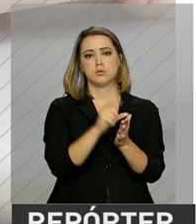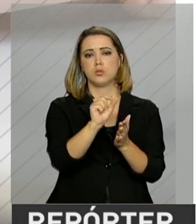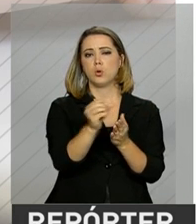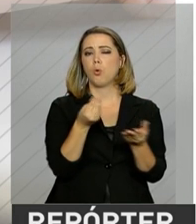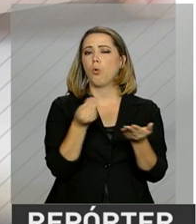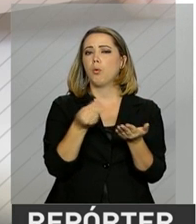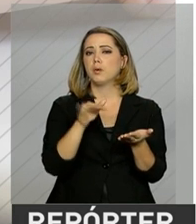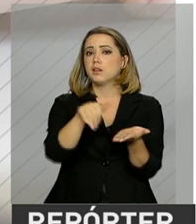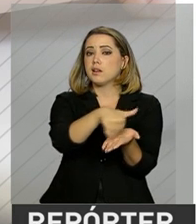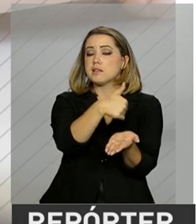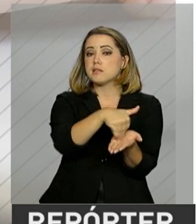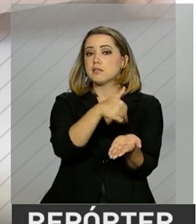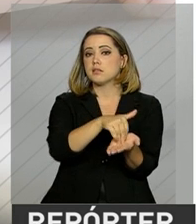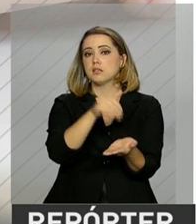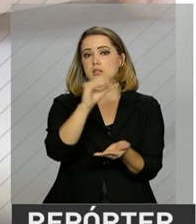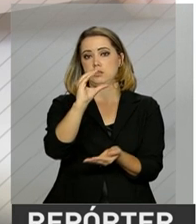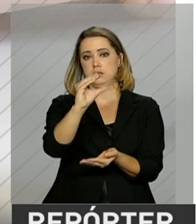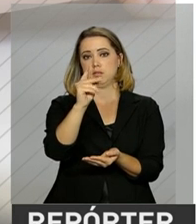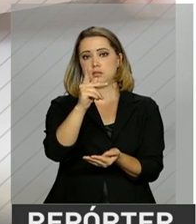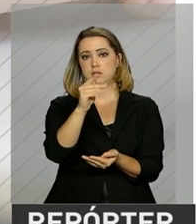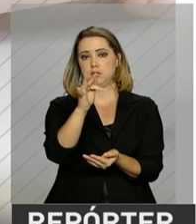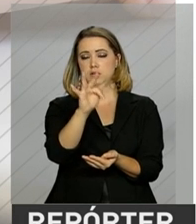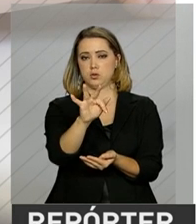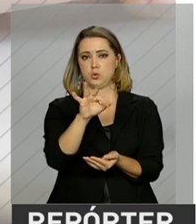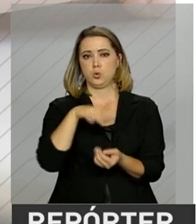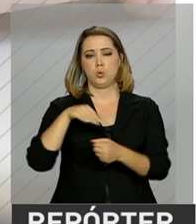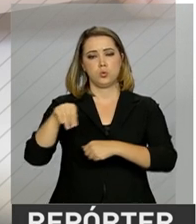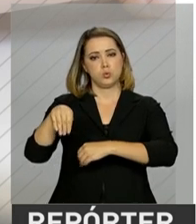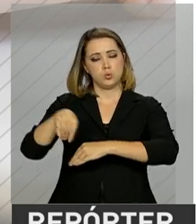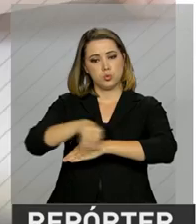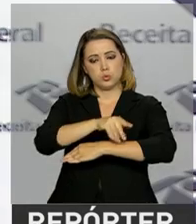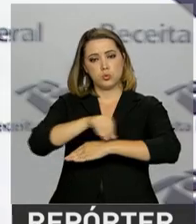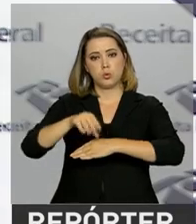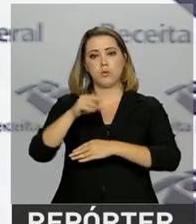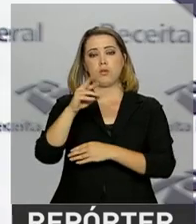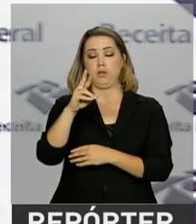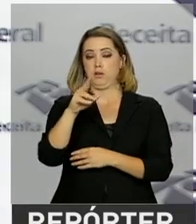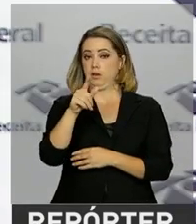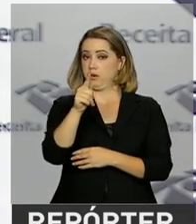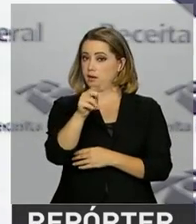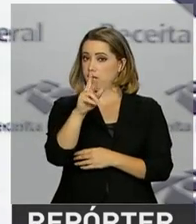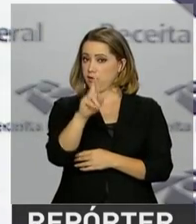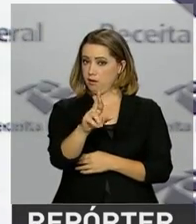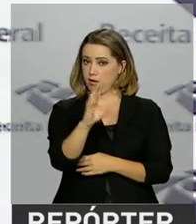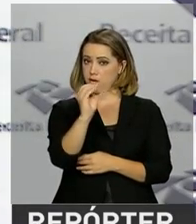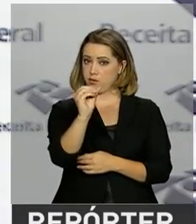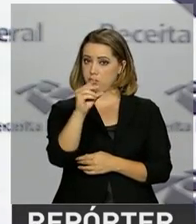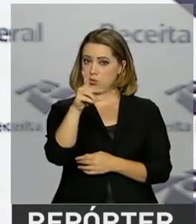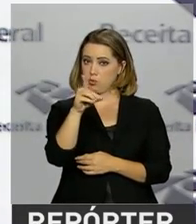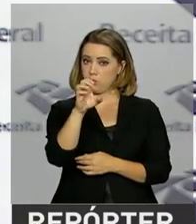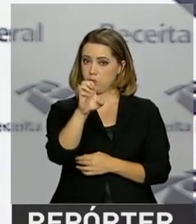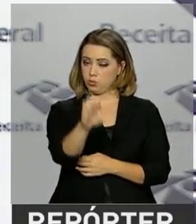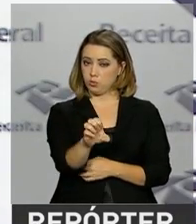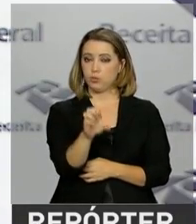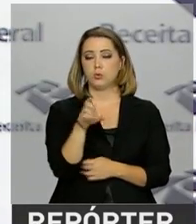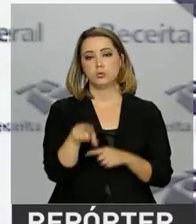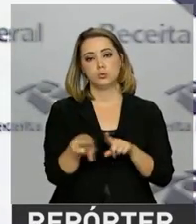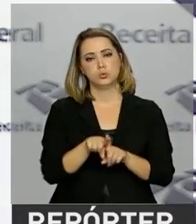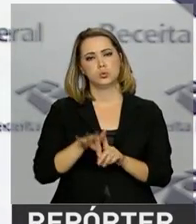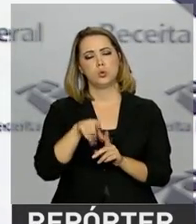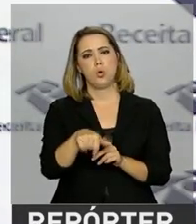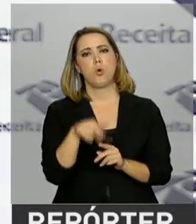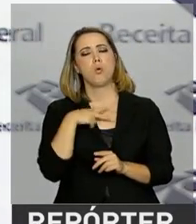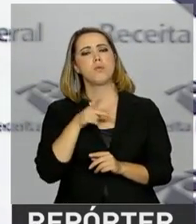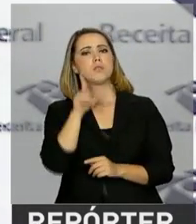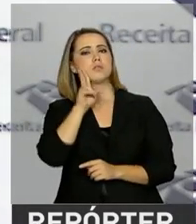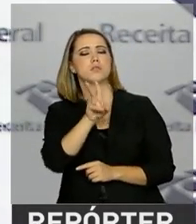utilização de uma espécie de código de barra digital o QR Code a partir de agora com um leitor de QR Code que está